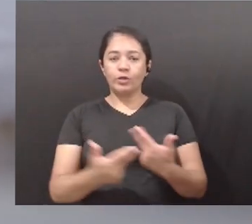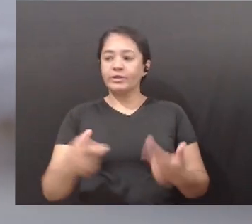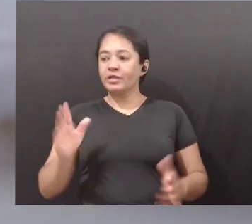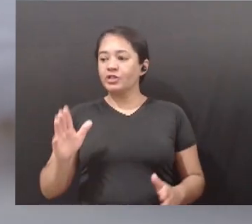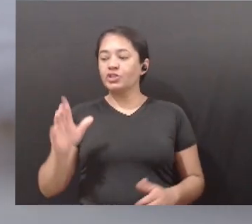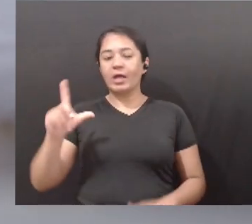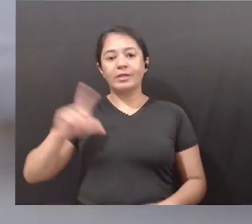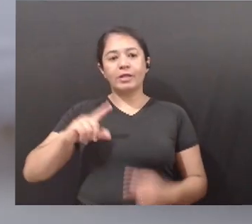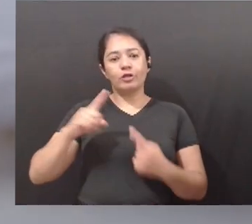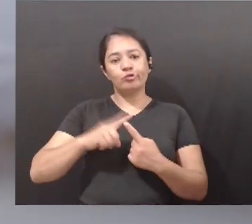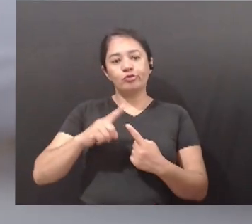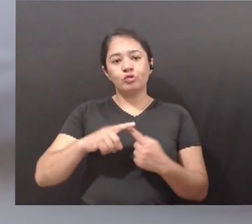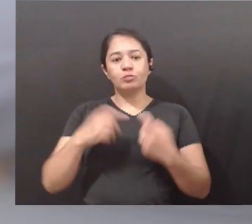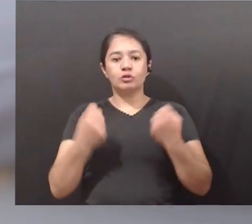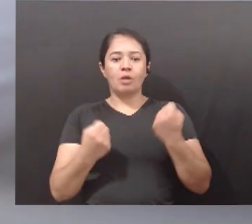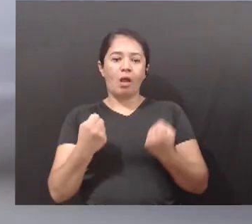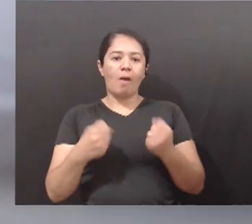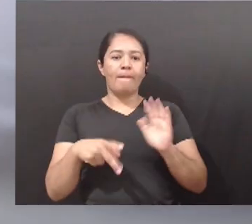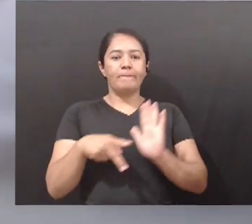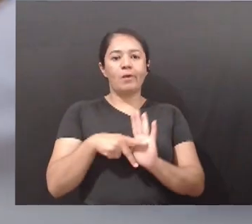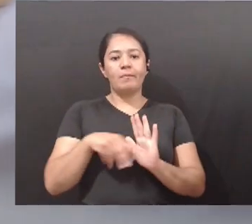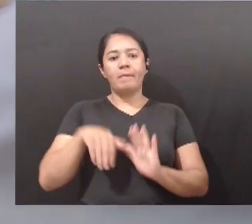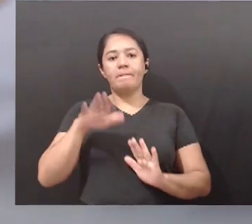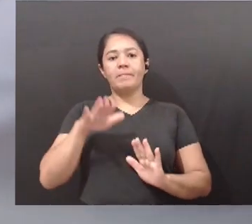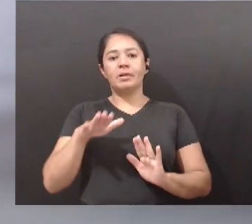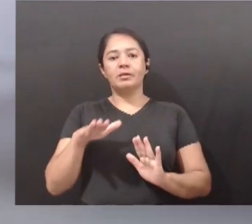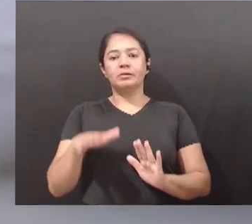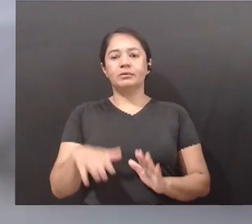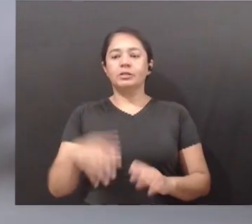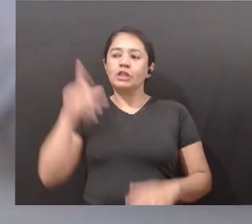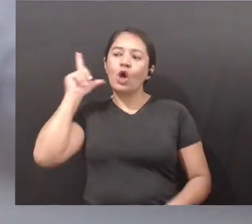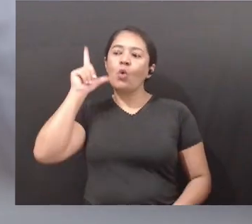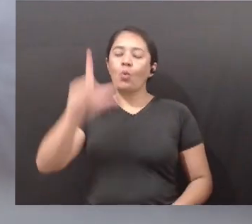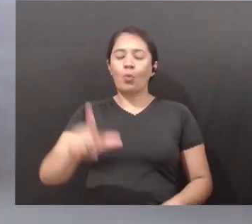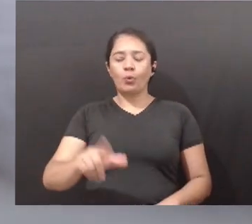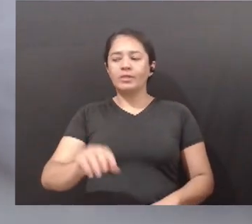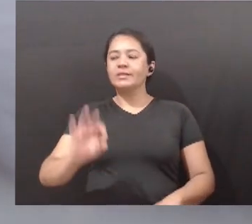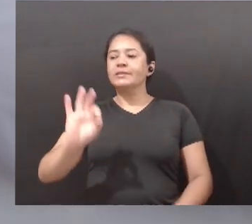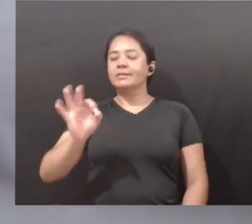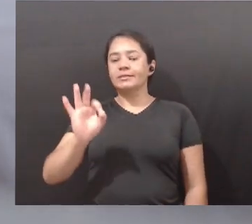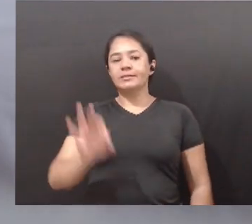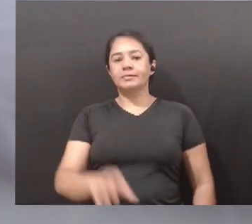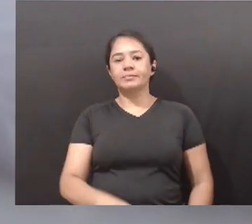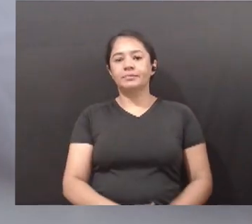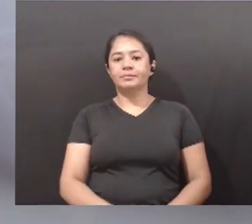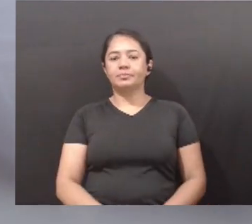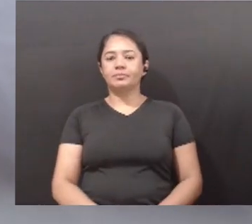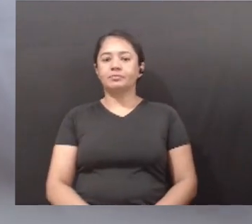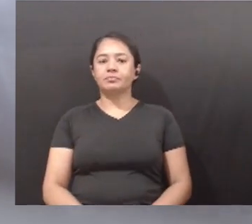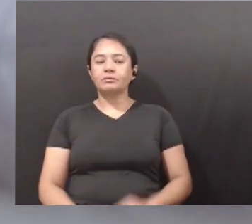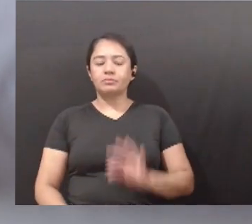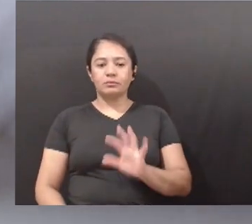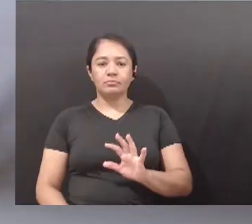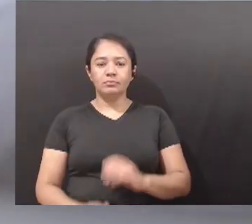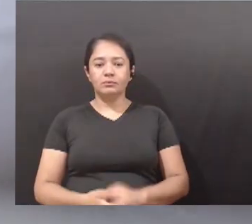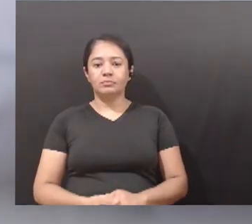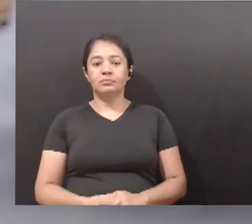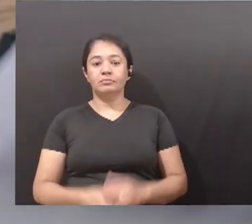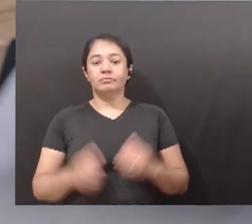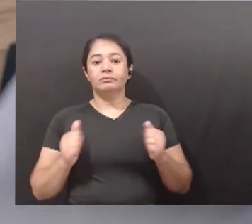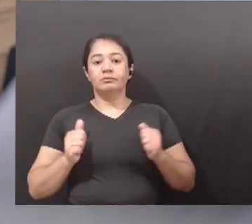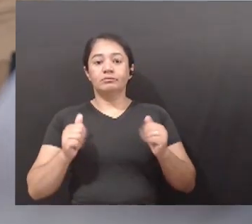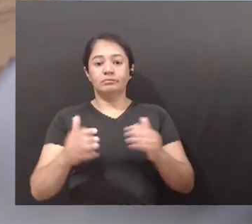específico, aquela coisa mais... Da parte da conquista. Exato, da parte da conquista. Isso daí já é o básico, porque ela